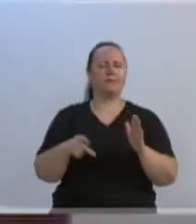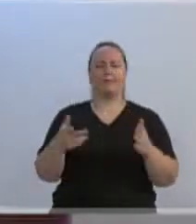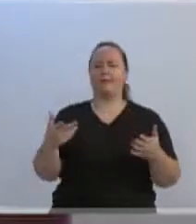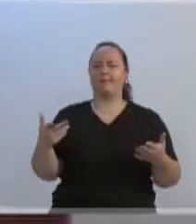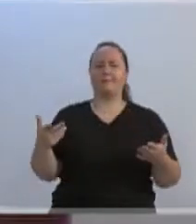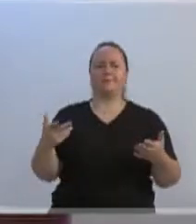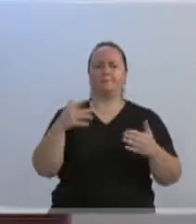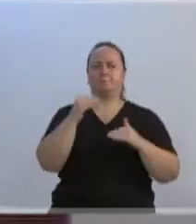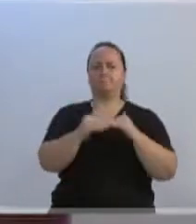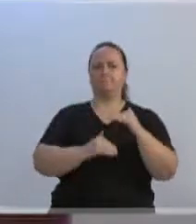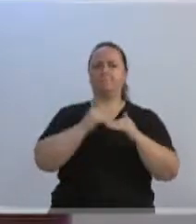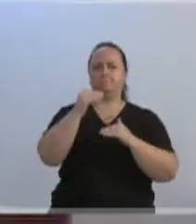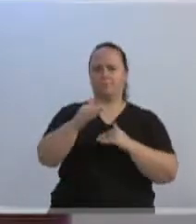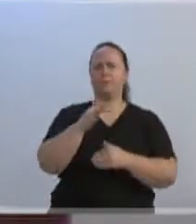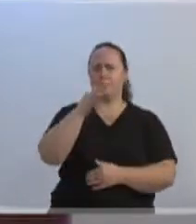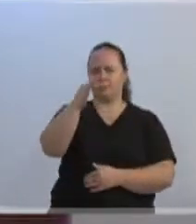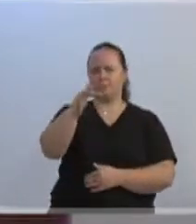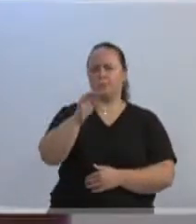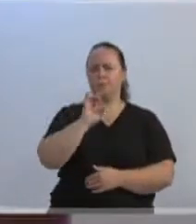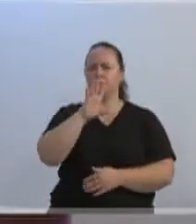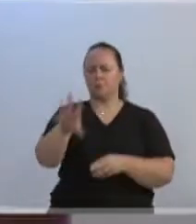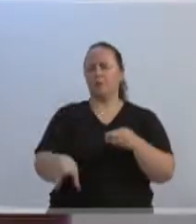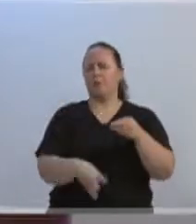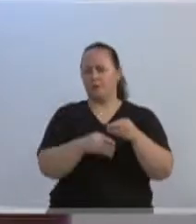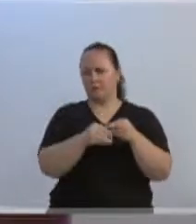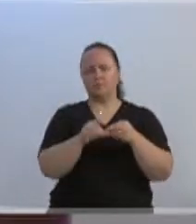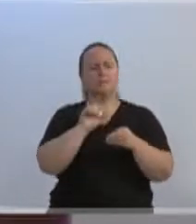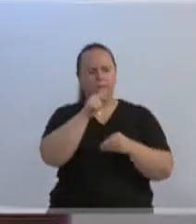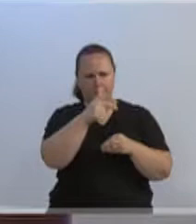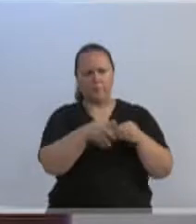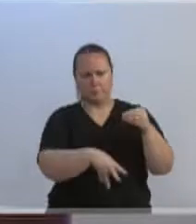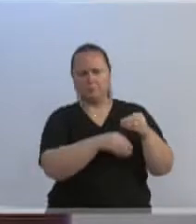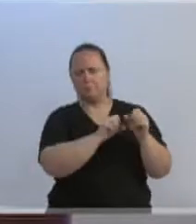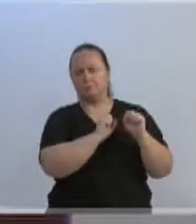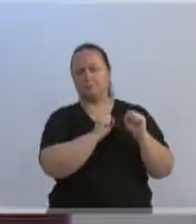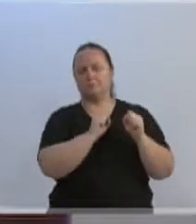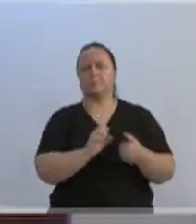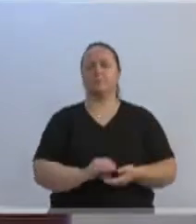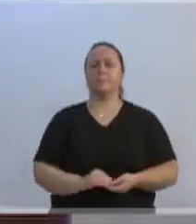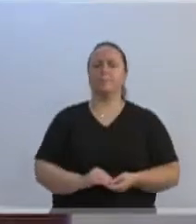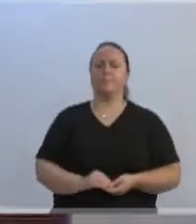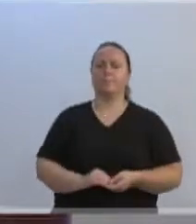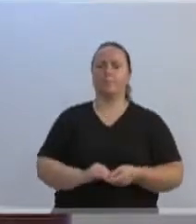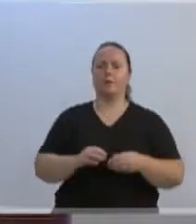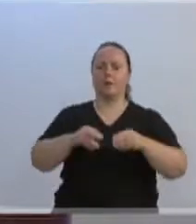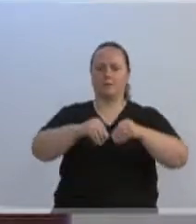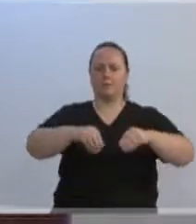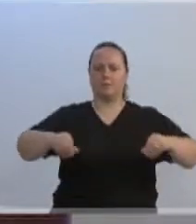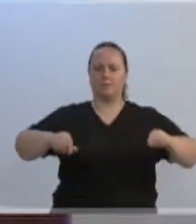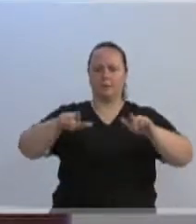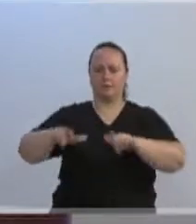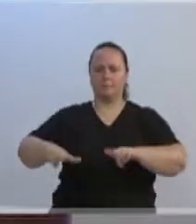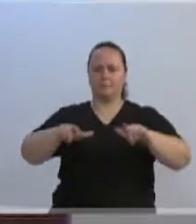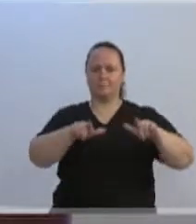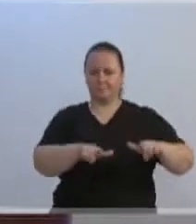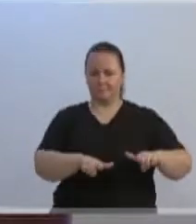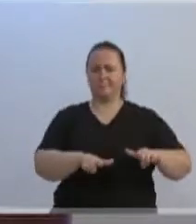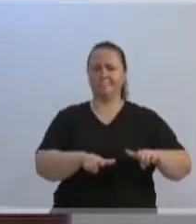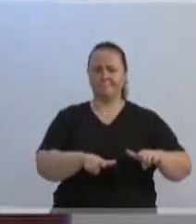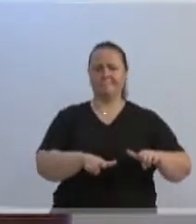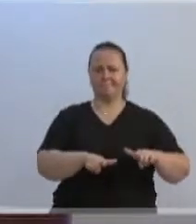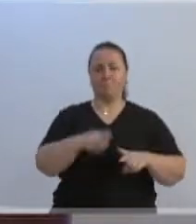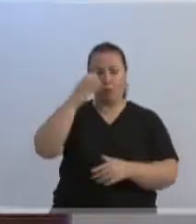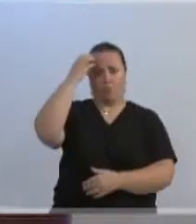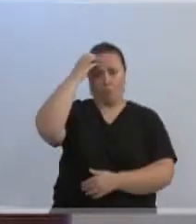superiores ominosa procon conclui aqui minha linha de pensamento projetos de loteamento que foram feitos posteriores aí sim eu